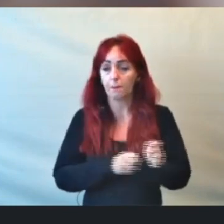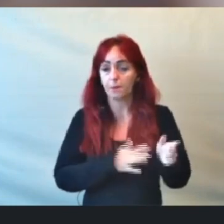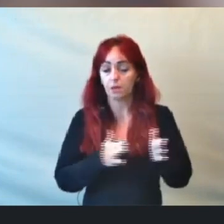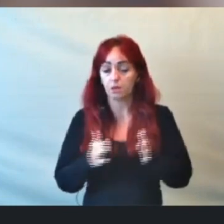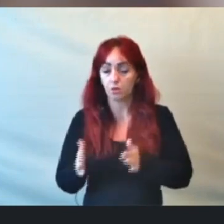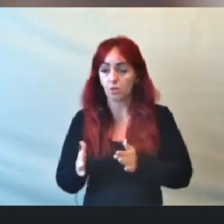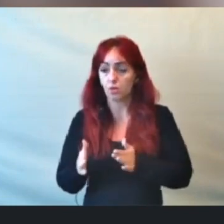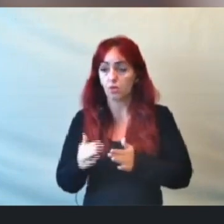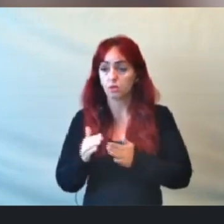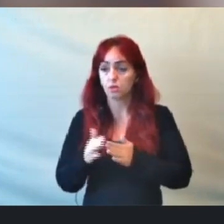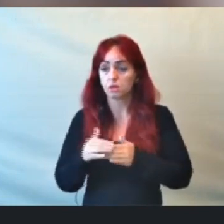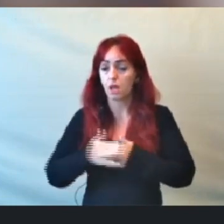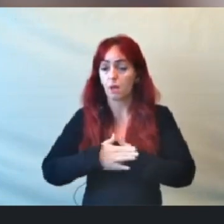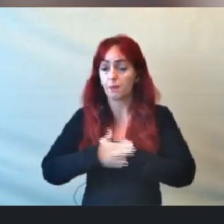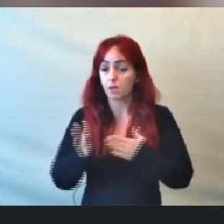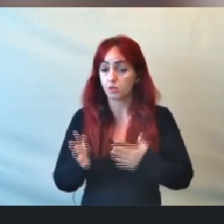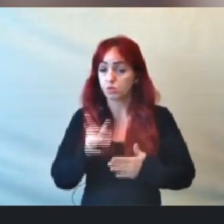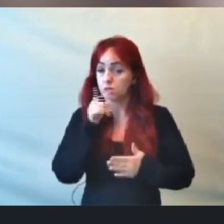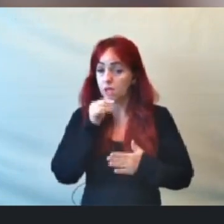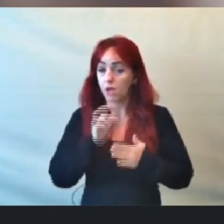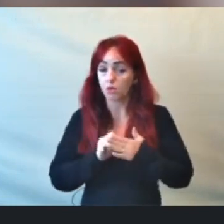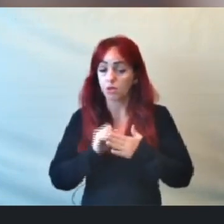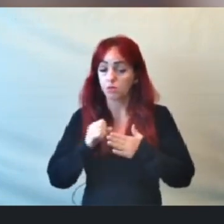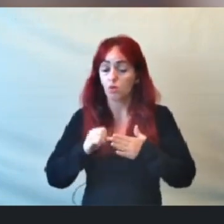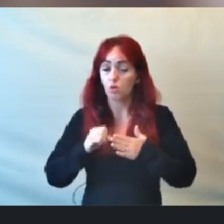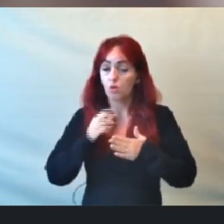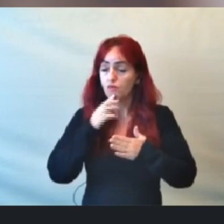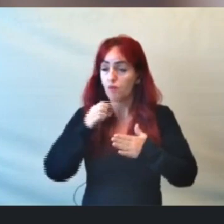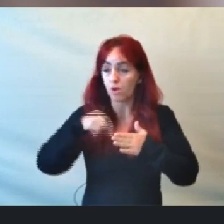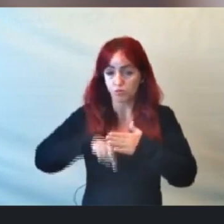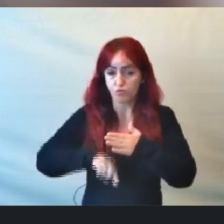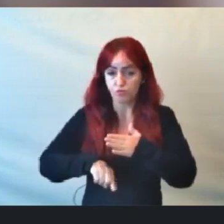que a água do fundo, né, pudesse ser